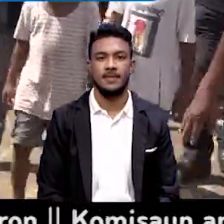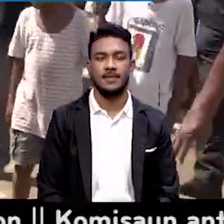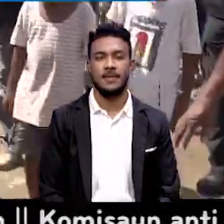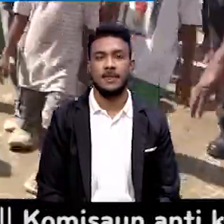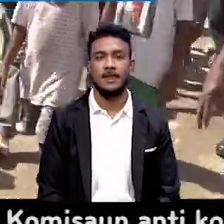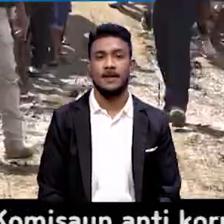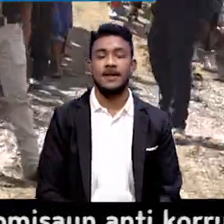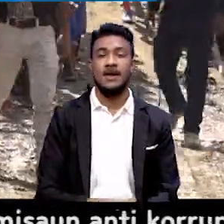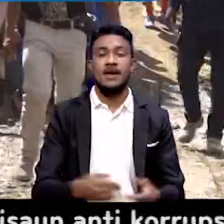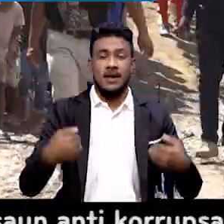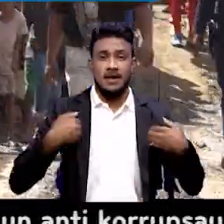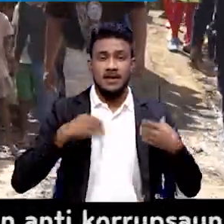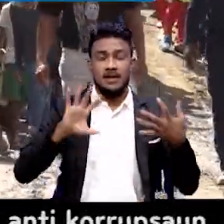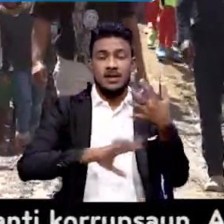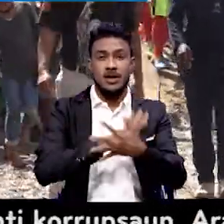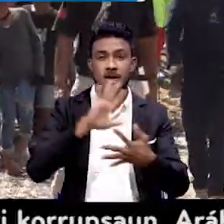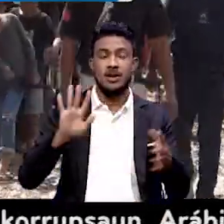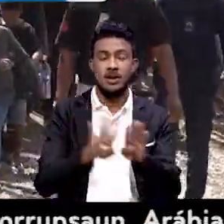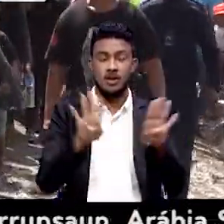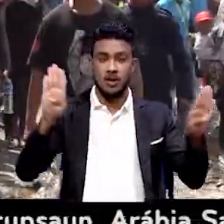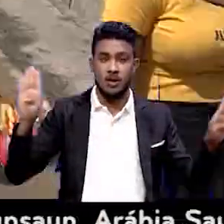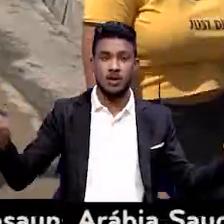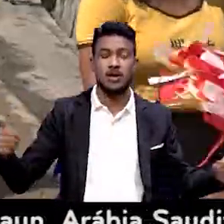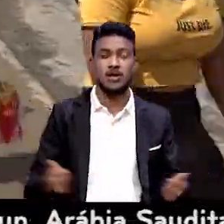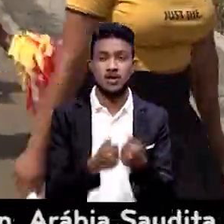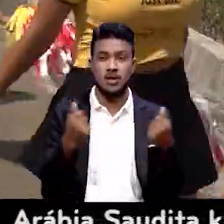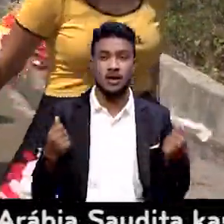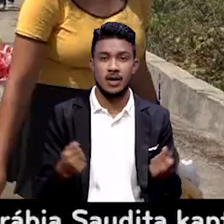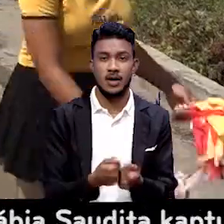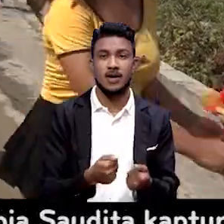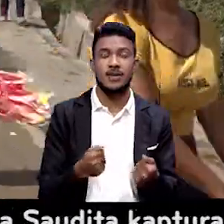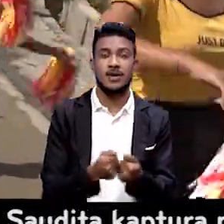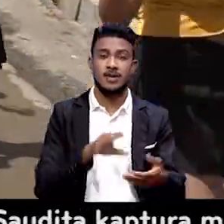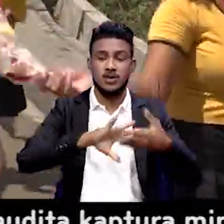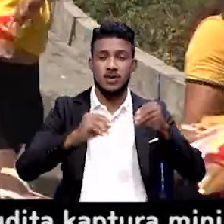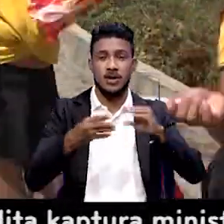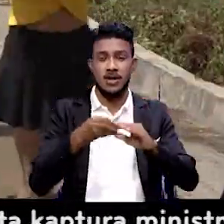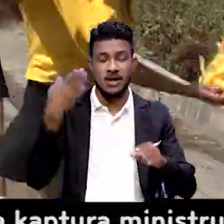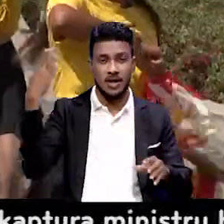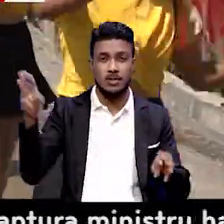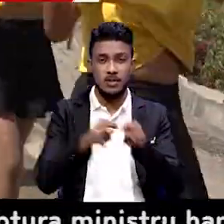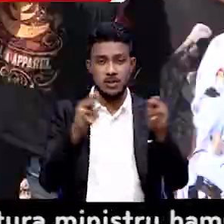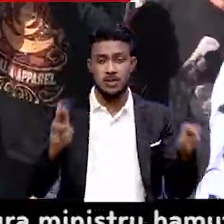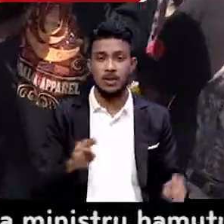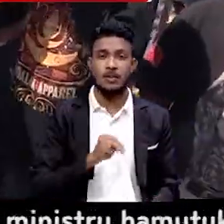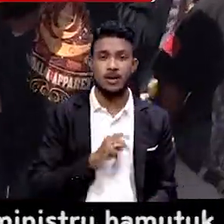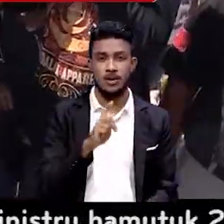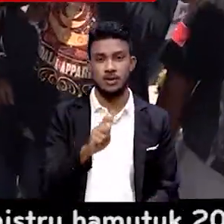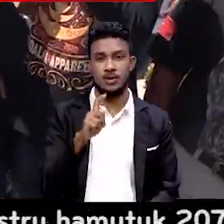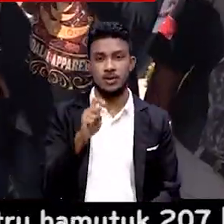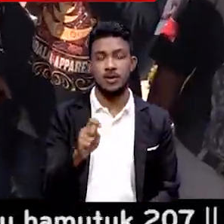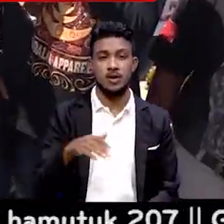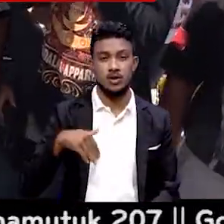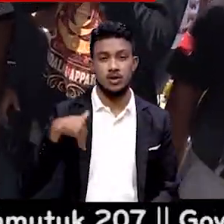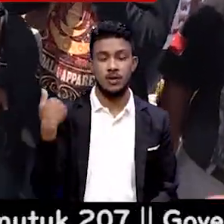E a abertura jogo né, sanana actor história Dom Martinho da Costa Lopes nian a bazo vencira e aposto Lalea município Manatuto.